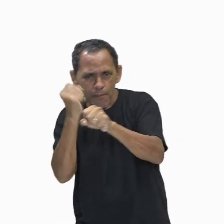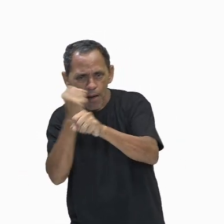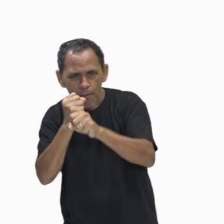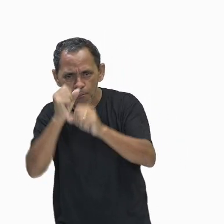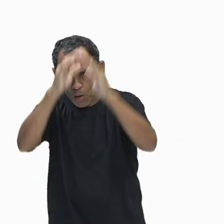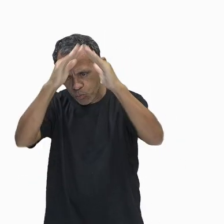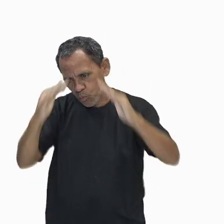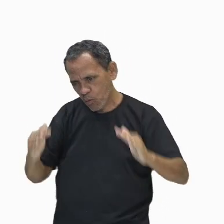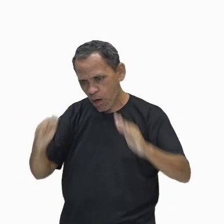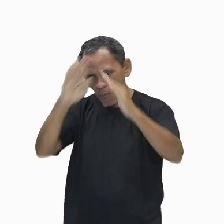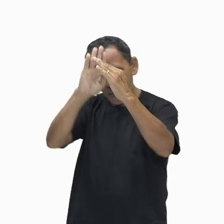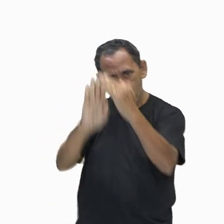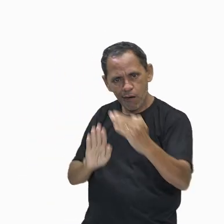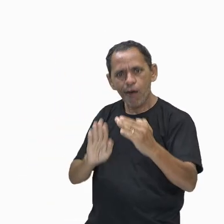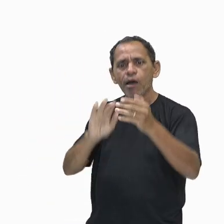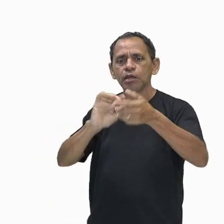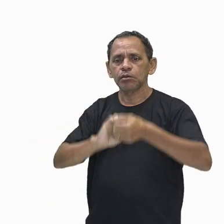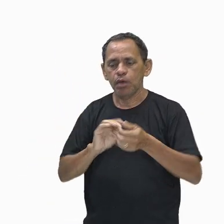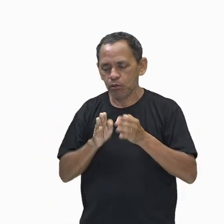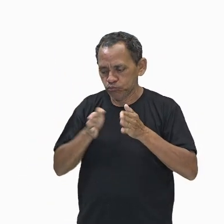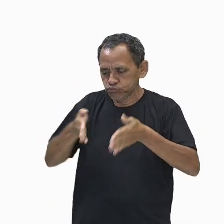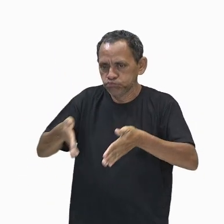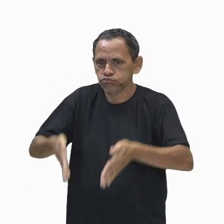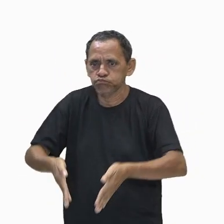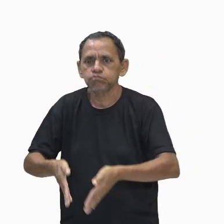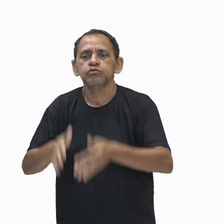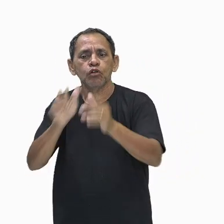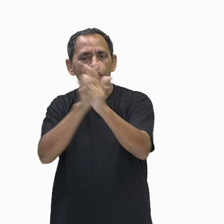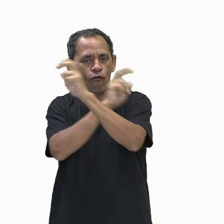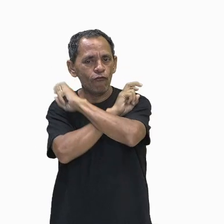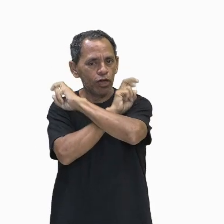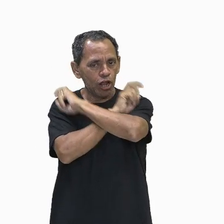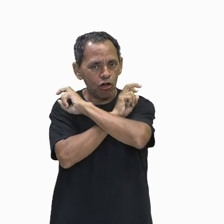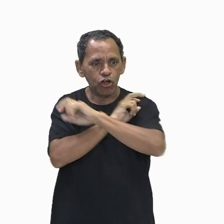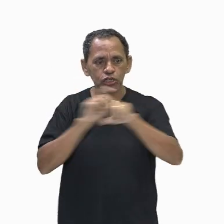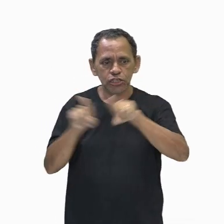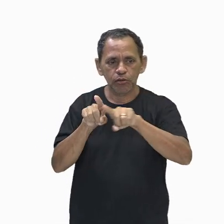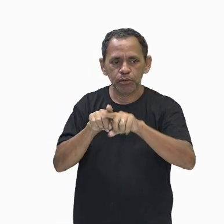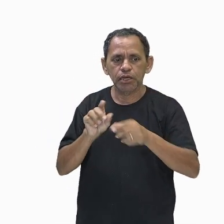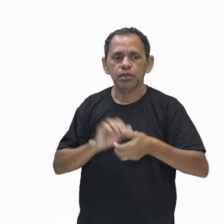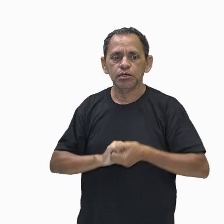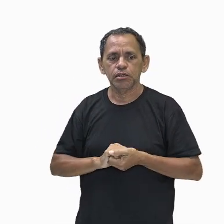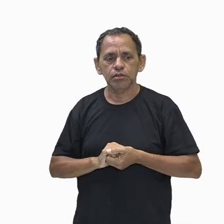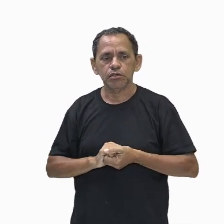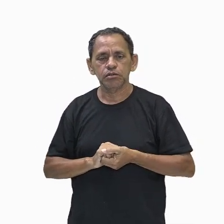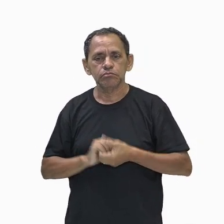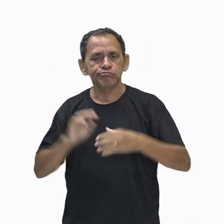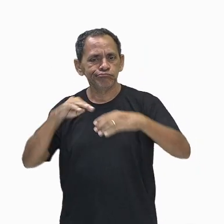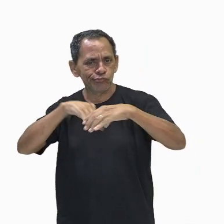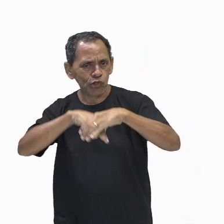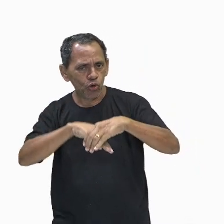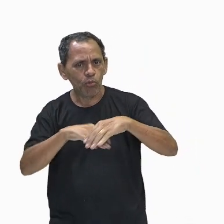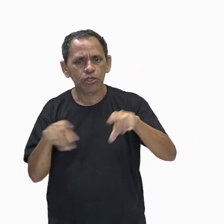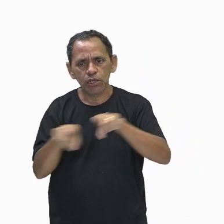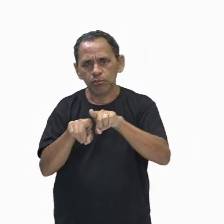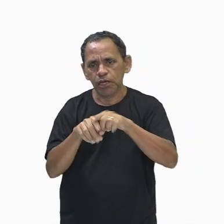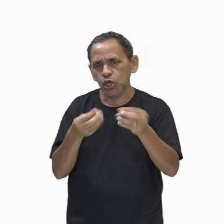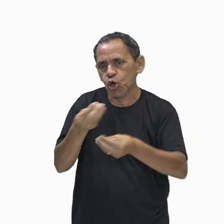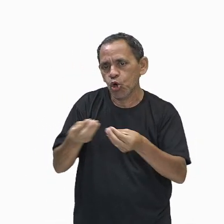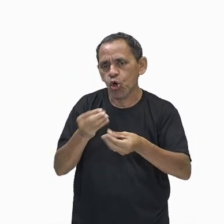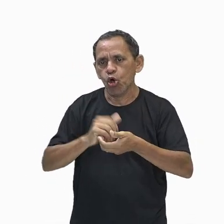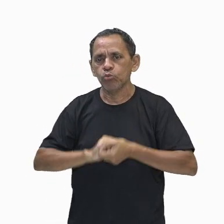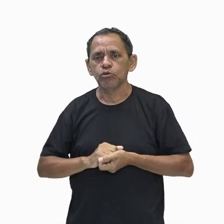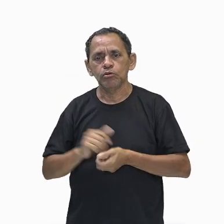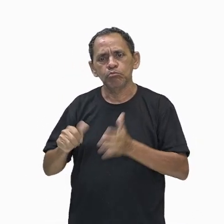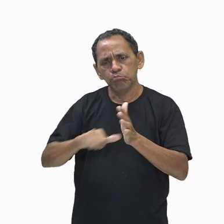túmulos dos faraós. Então, vocês têm, inclusive, aí na imagem, não é mesmo? Kelpus, Kefrem e Miquerinos, nome, então, das primeiras